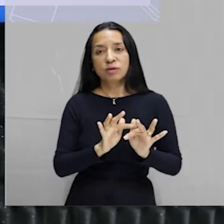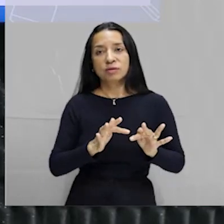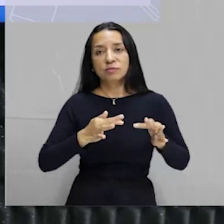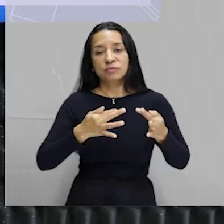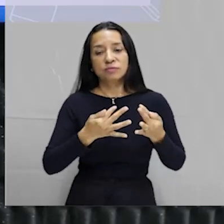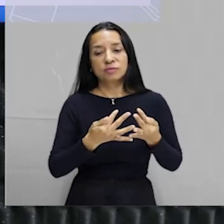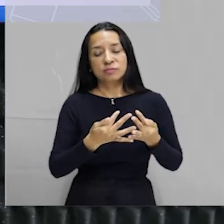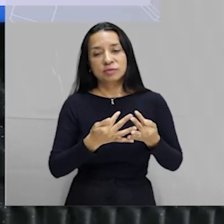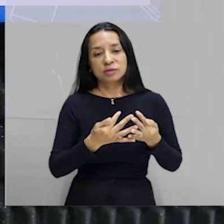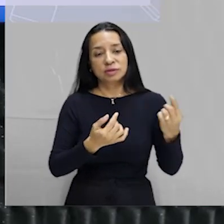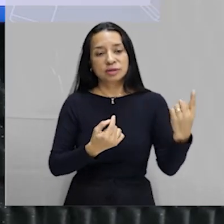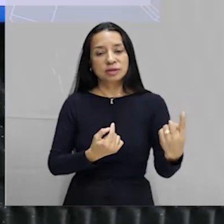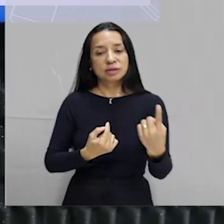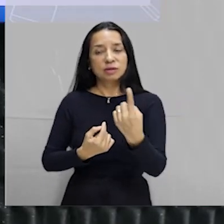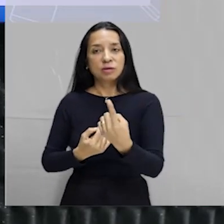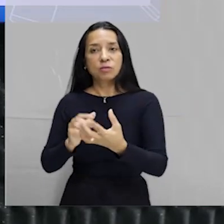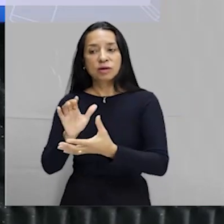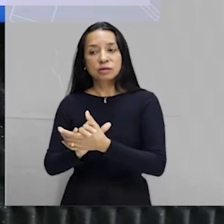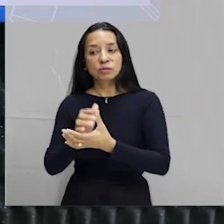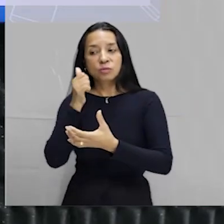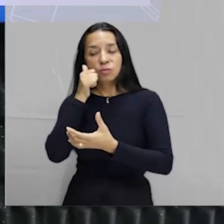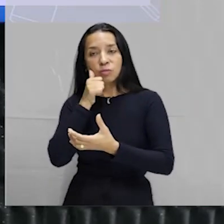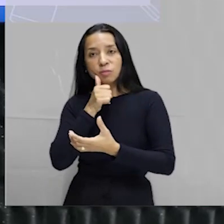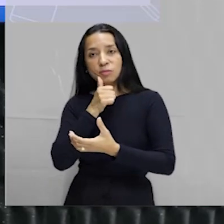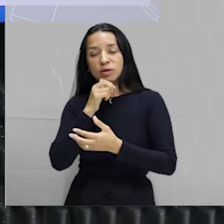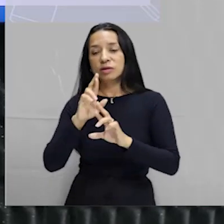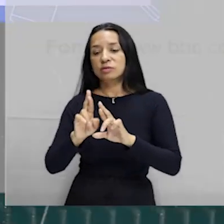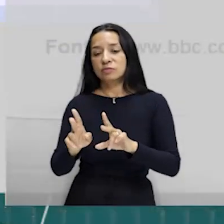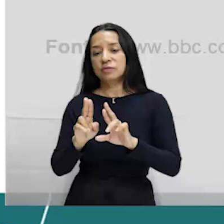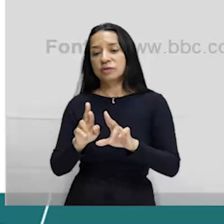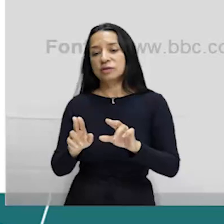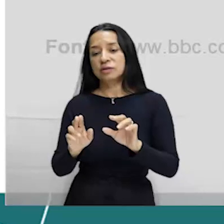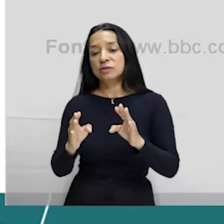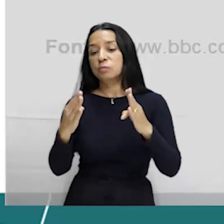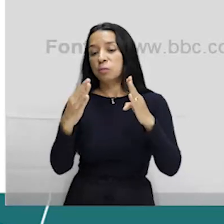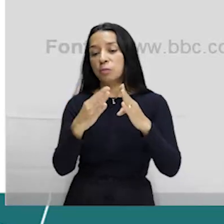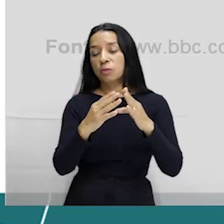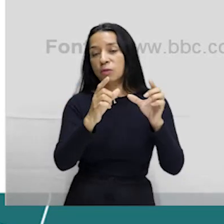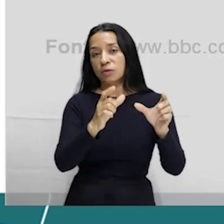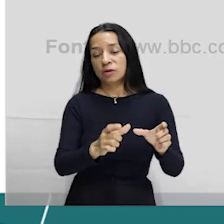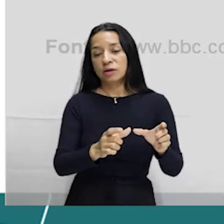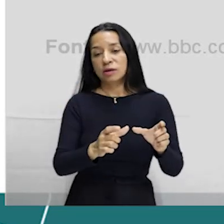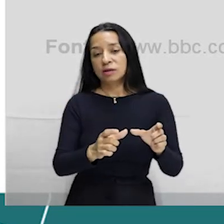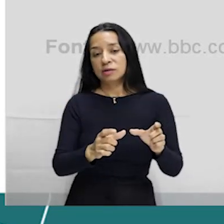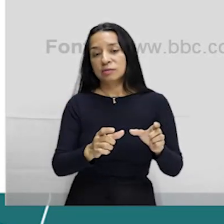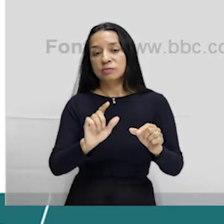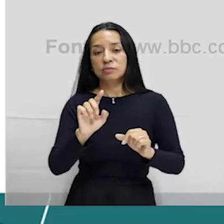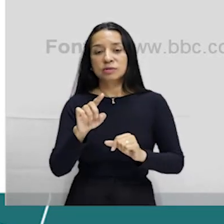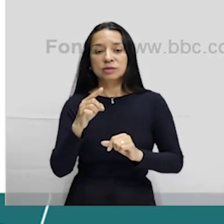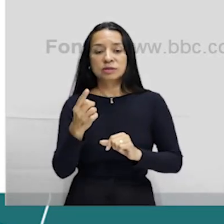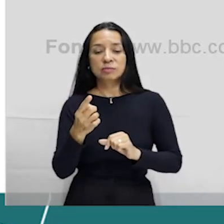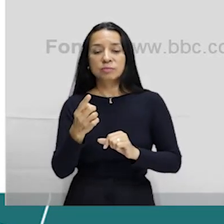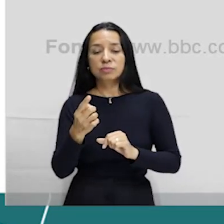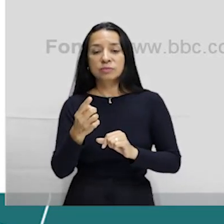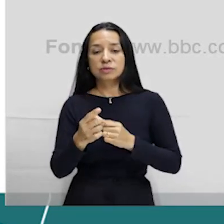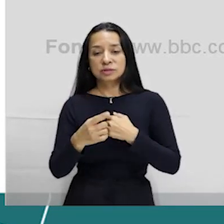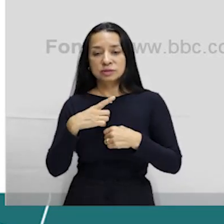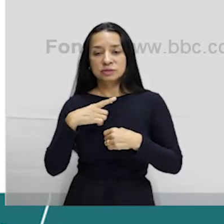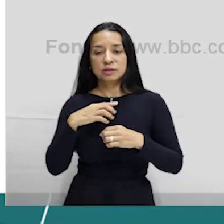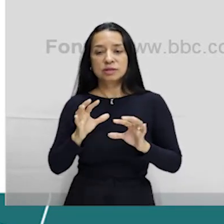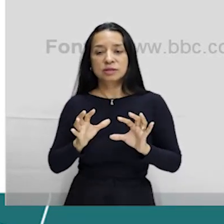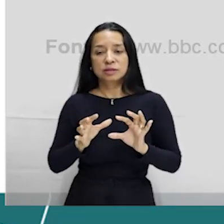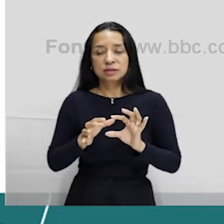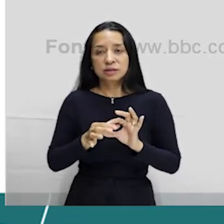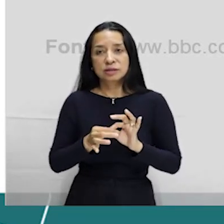um casou com uma irmã diferente, tá? Moraram e casaram com duas irmãs, e a autópsia revelou que havia